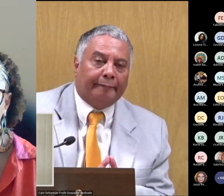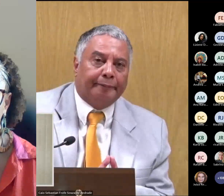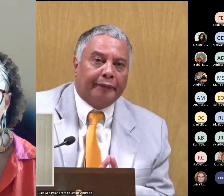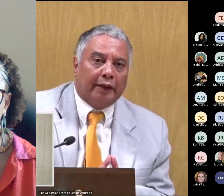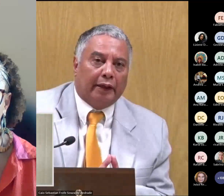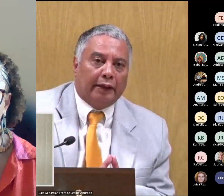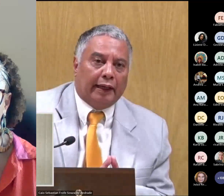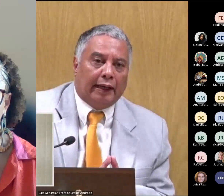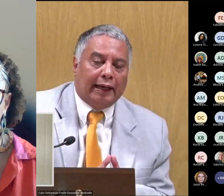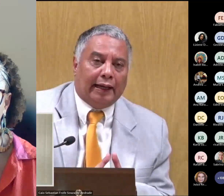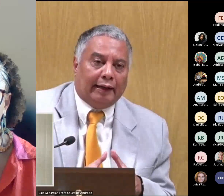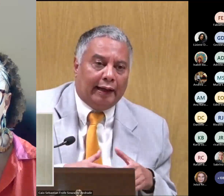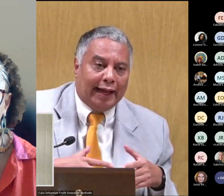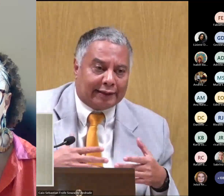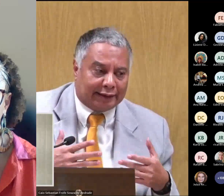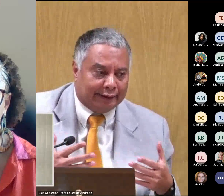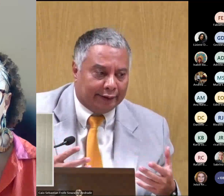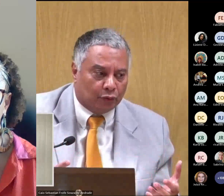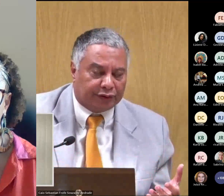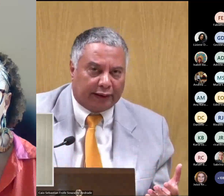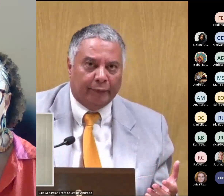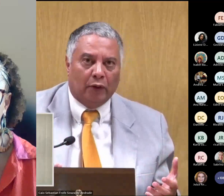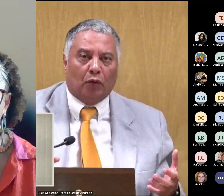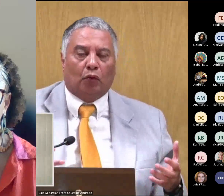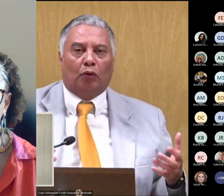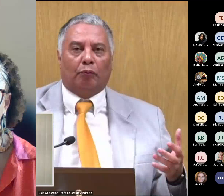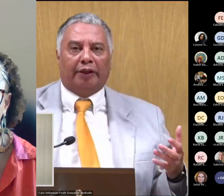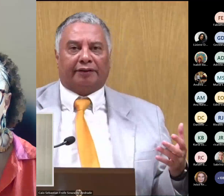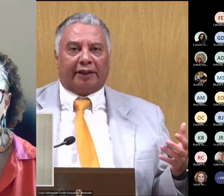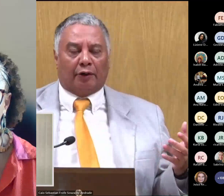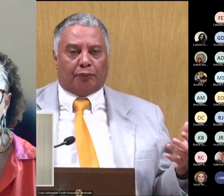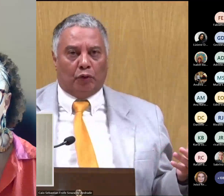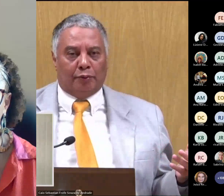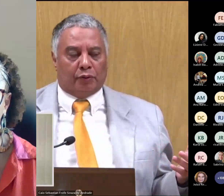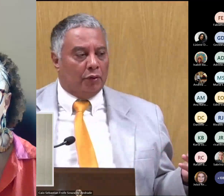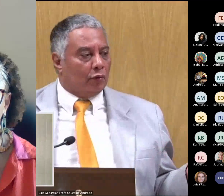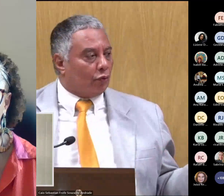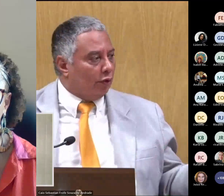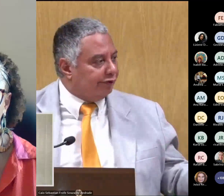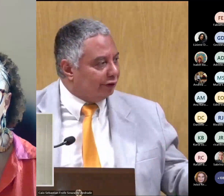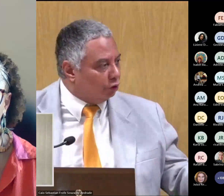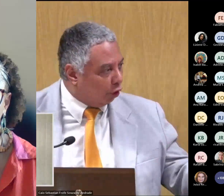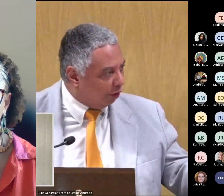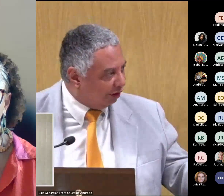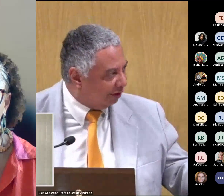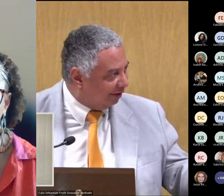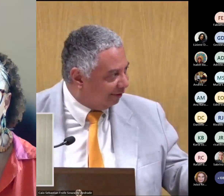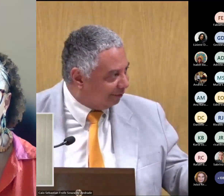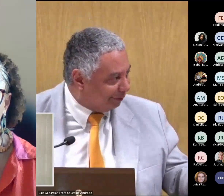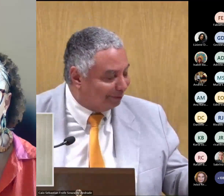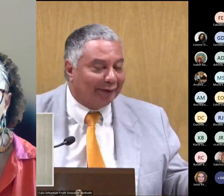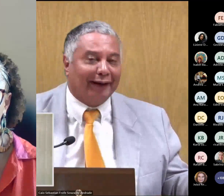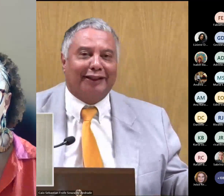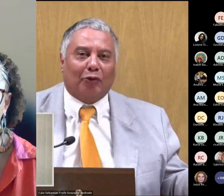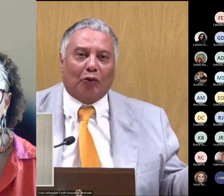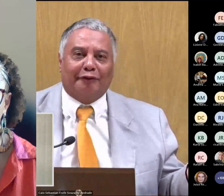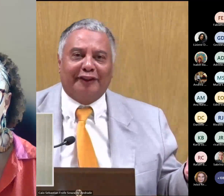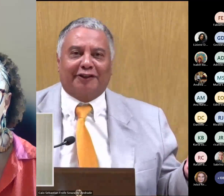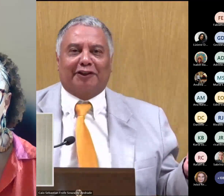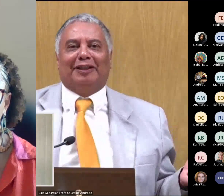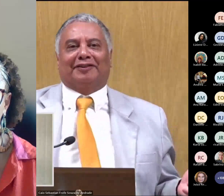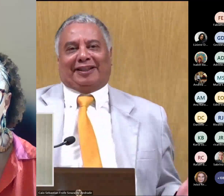eh a a a essa denúncia o Ministério Público convidou imagina